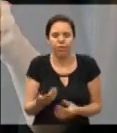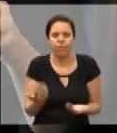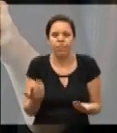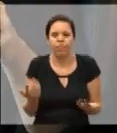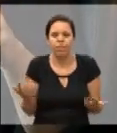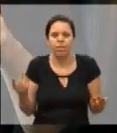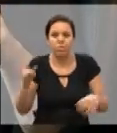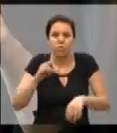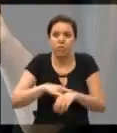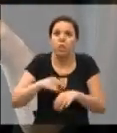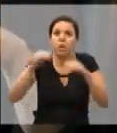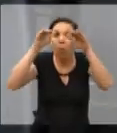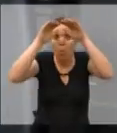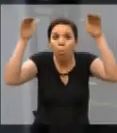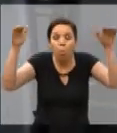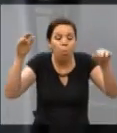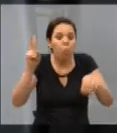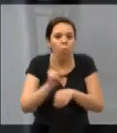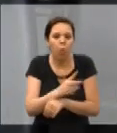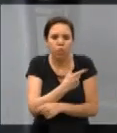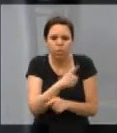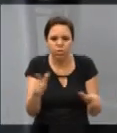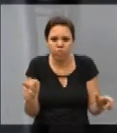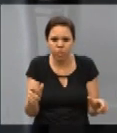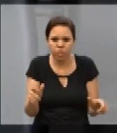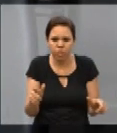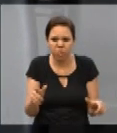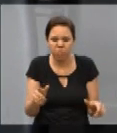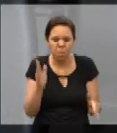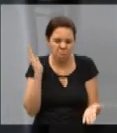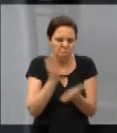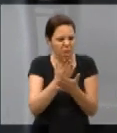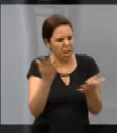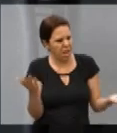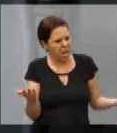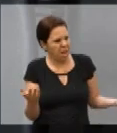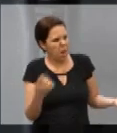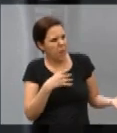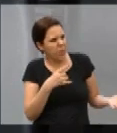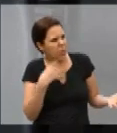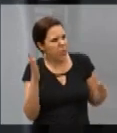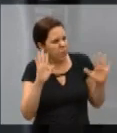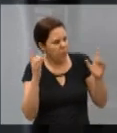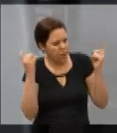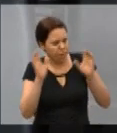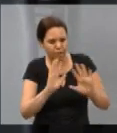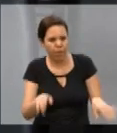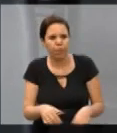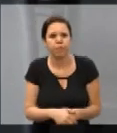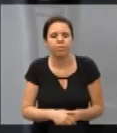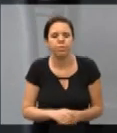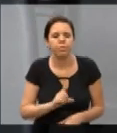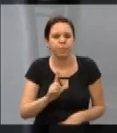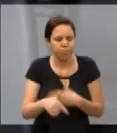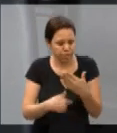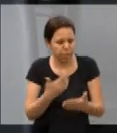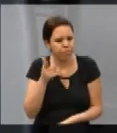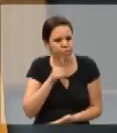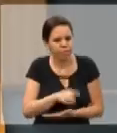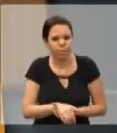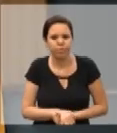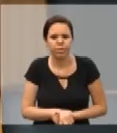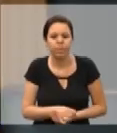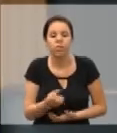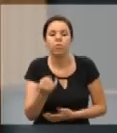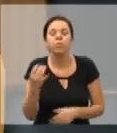entrar um bicho aqui, pelo amor de Deus. Mora, para de ser fresca. Né? Então a gente fica, mas depois deu tudo certo.